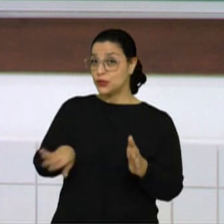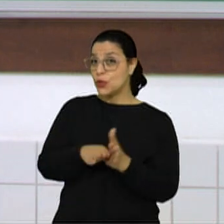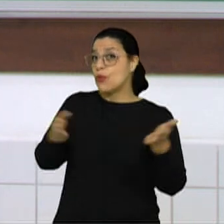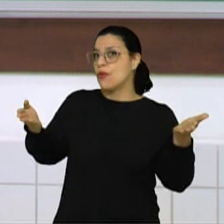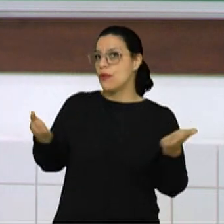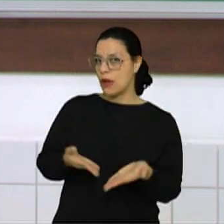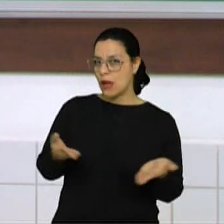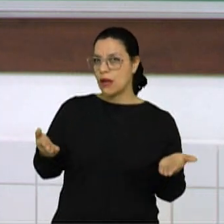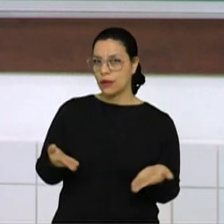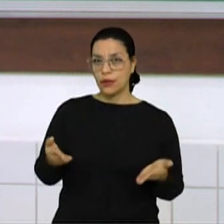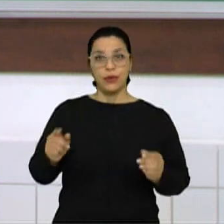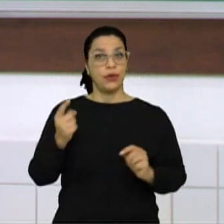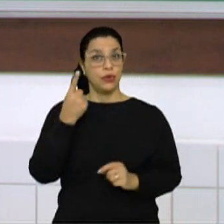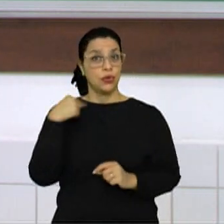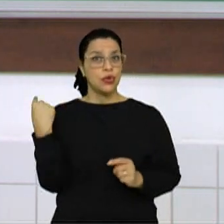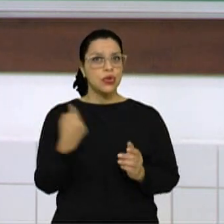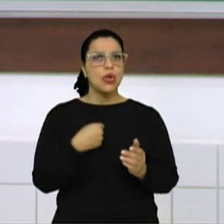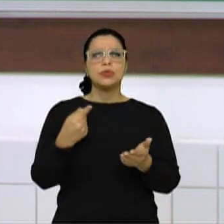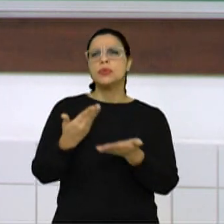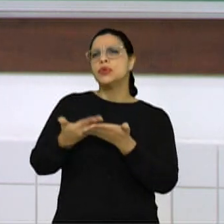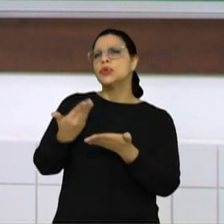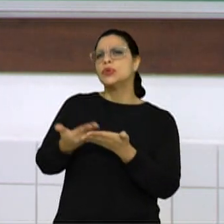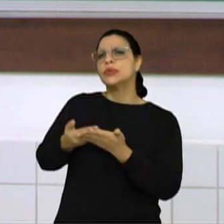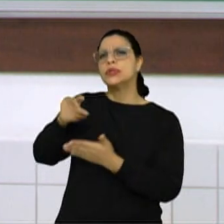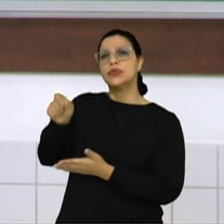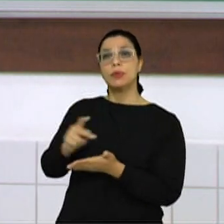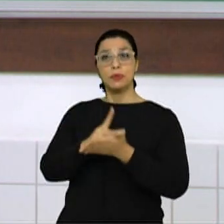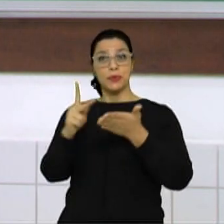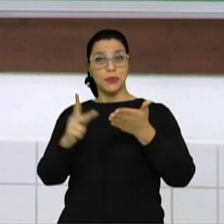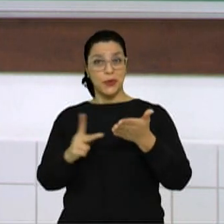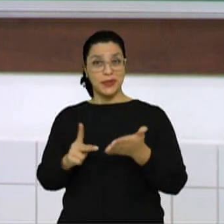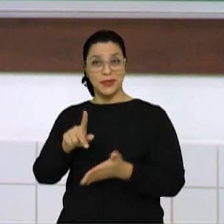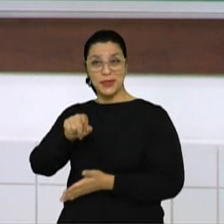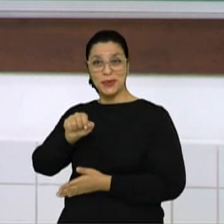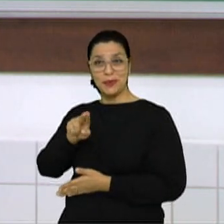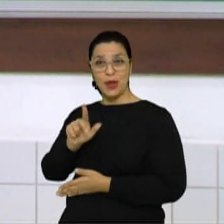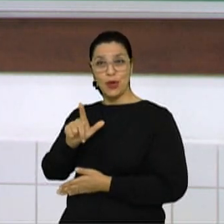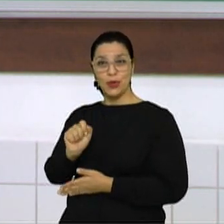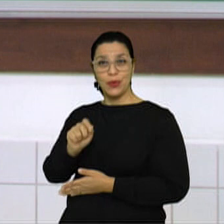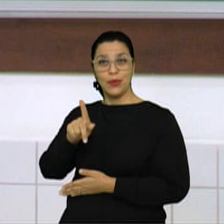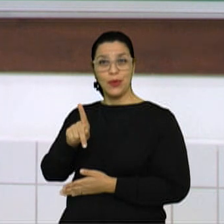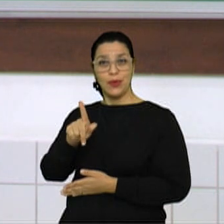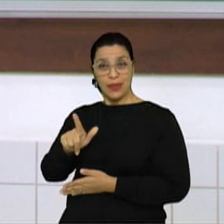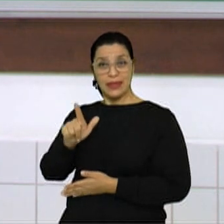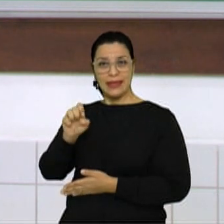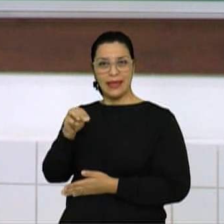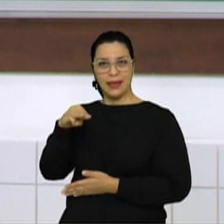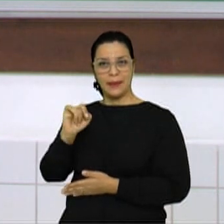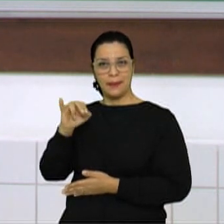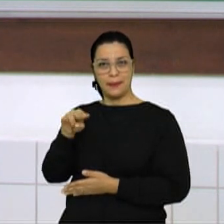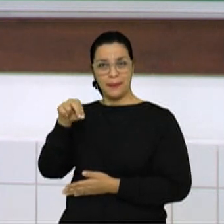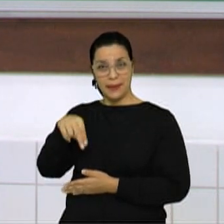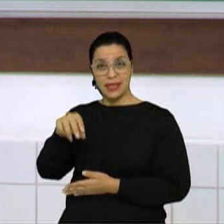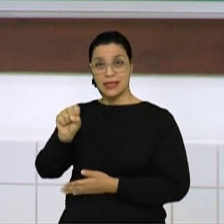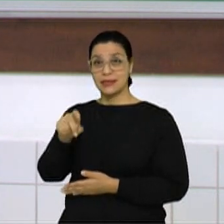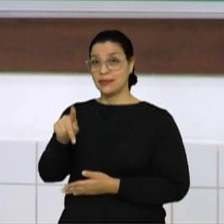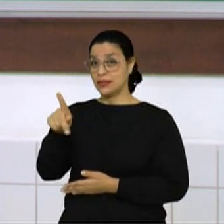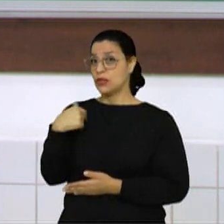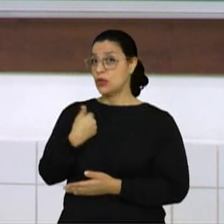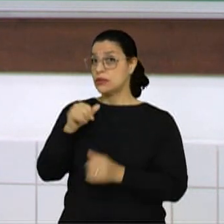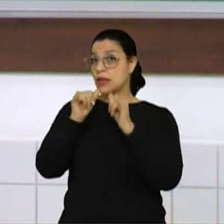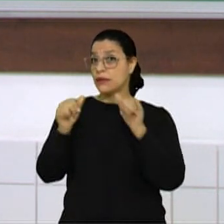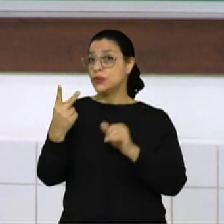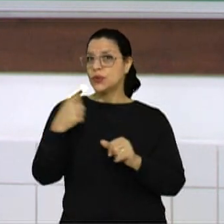você que está chegando agora, nós estamos aqui falando sobre poesia de Paulo Leminski. Seja muito bem-vindo. E antes de continuarmos, eu tenho